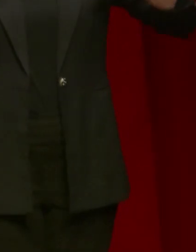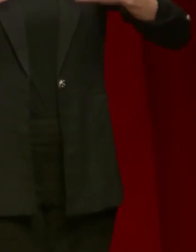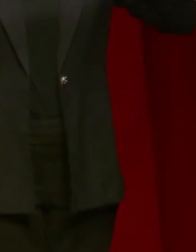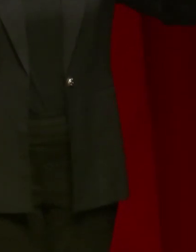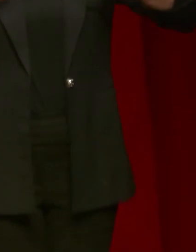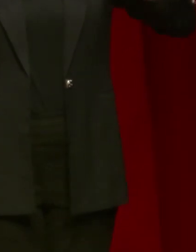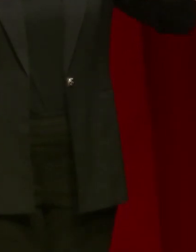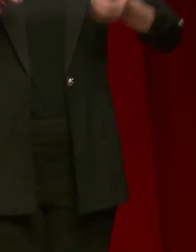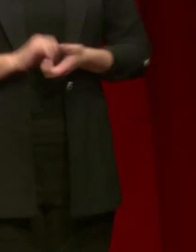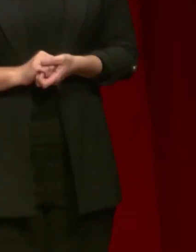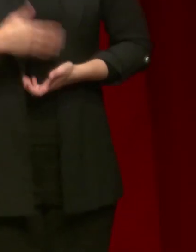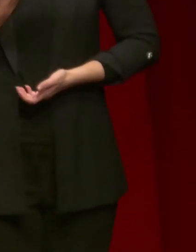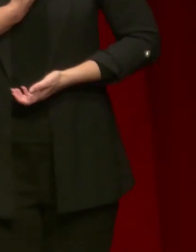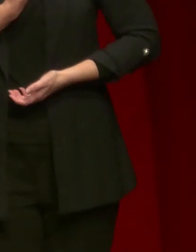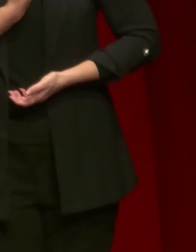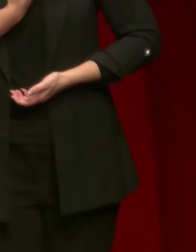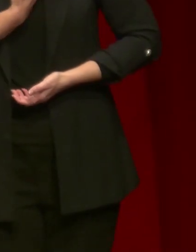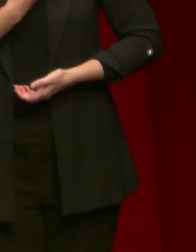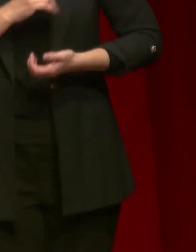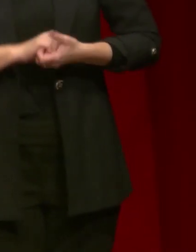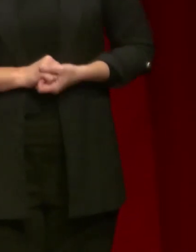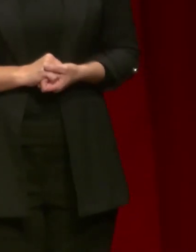Alegria, amizade,